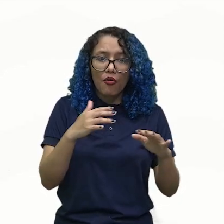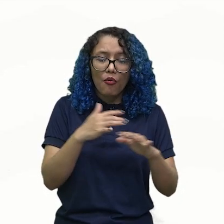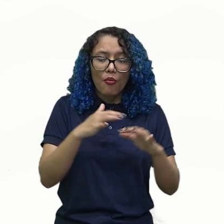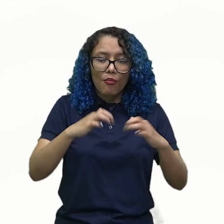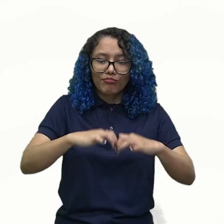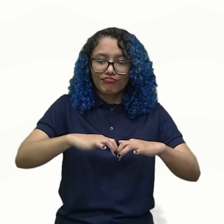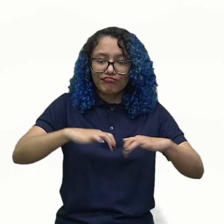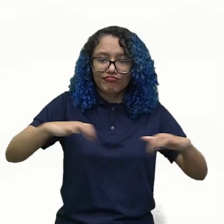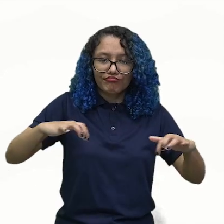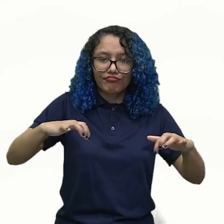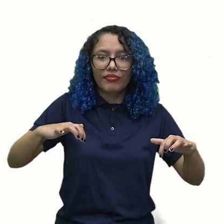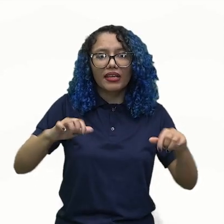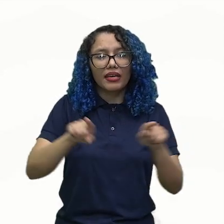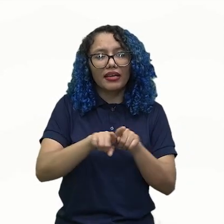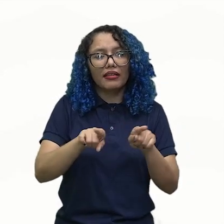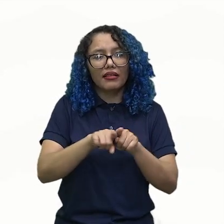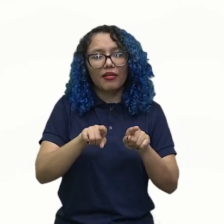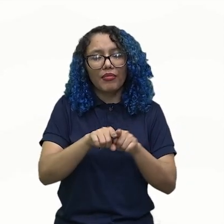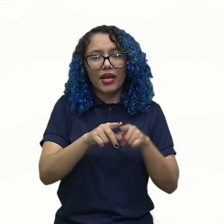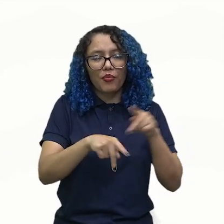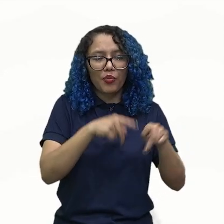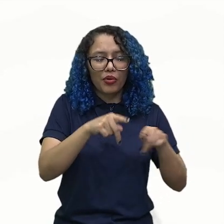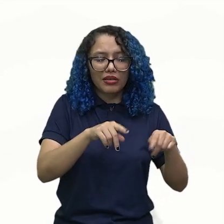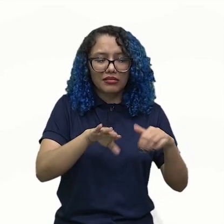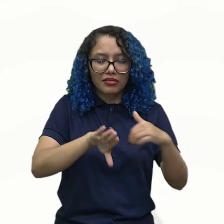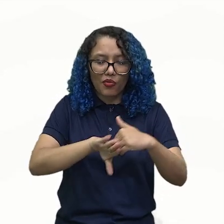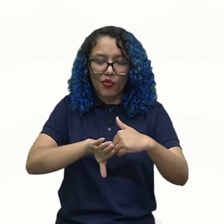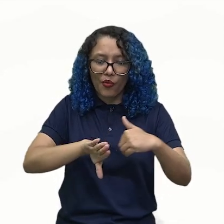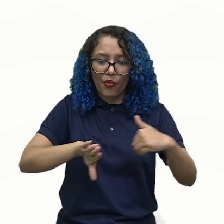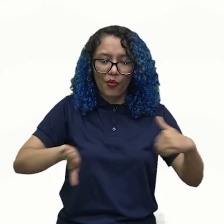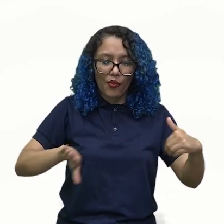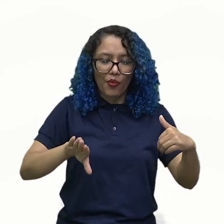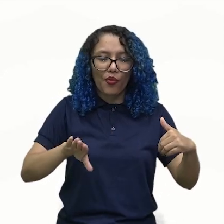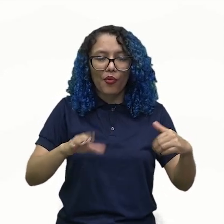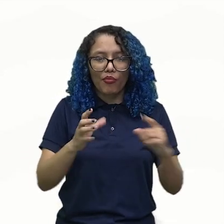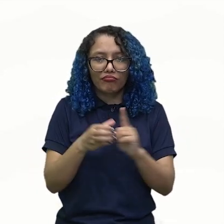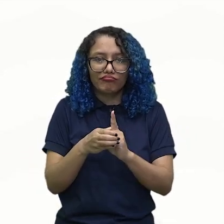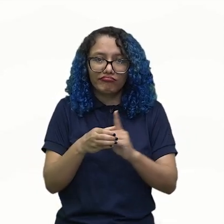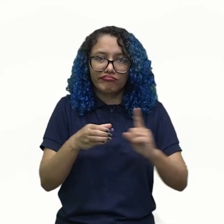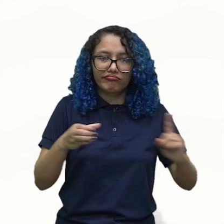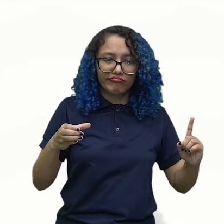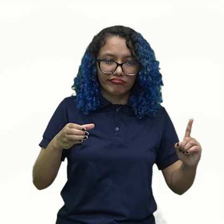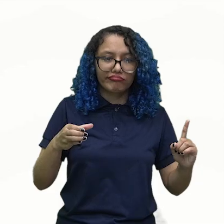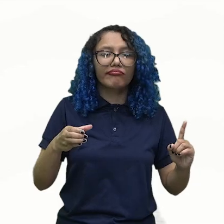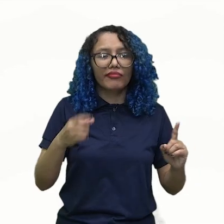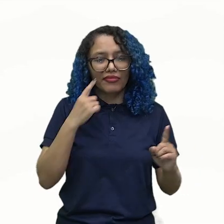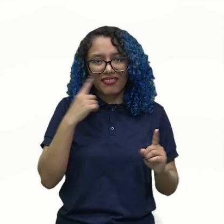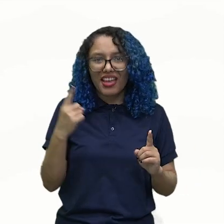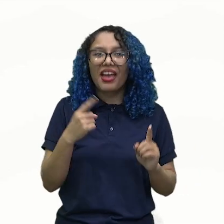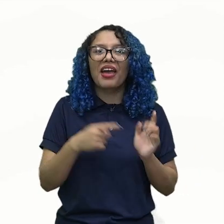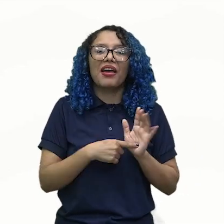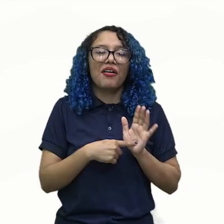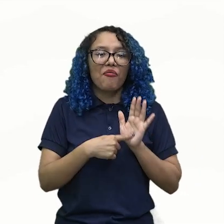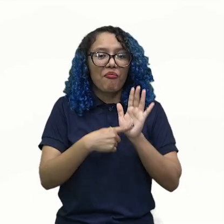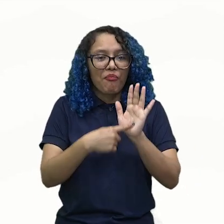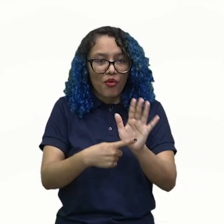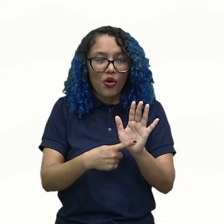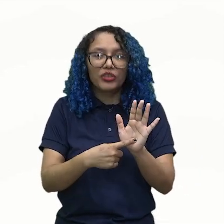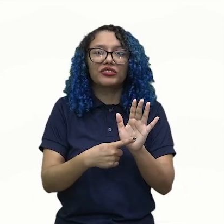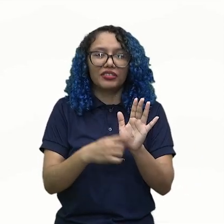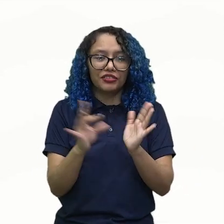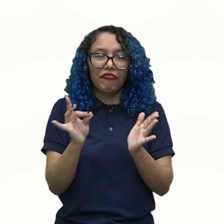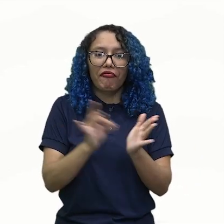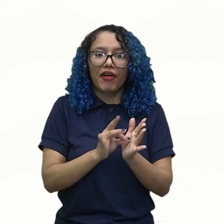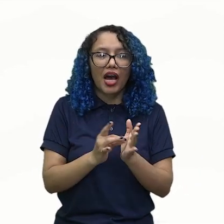periferização da população. É um retrato visível das desigualdades sociais. Por isso,